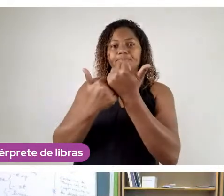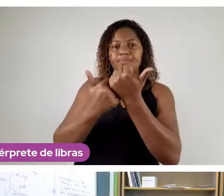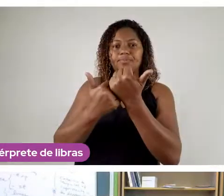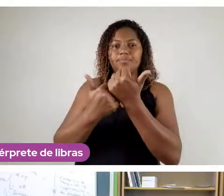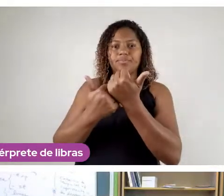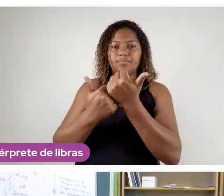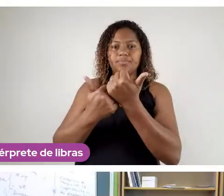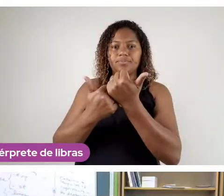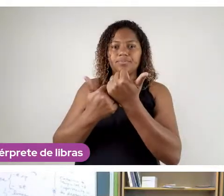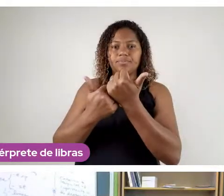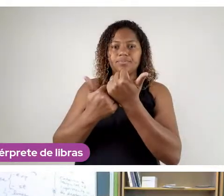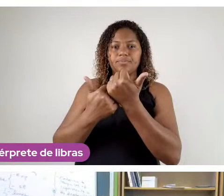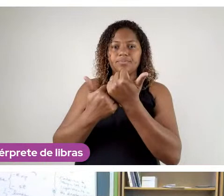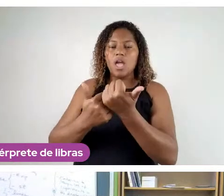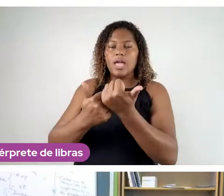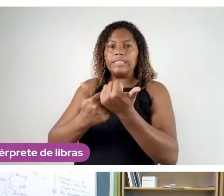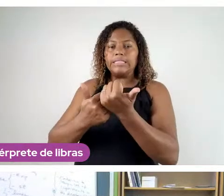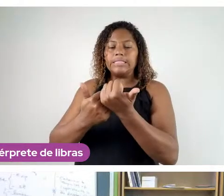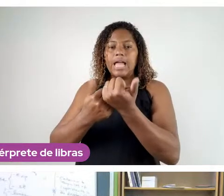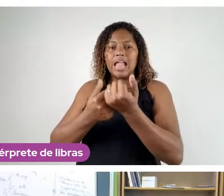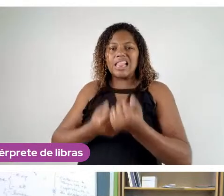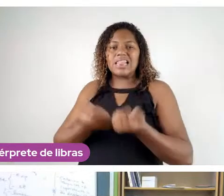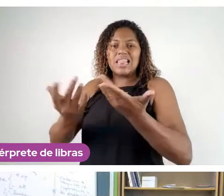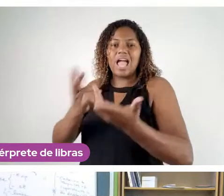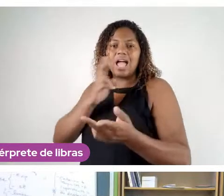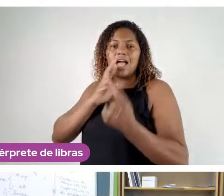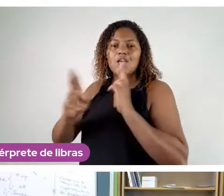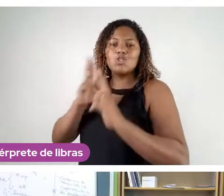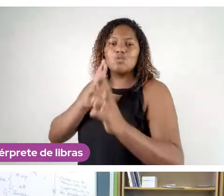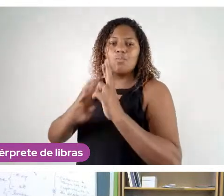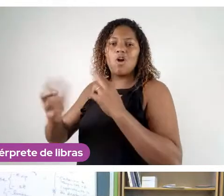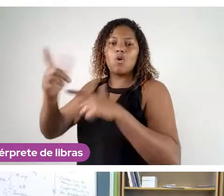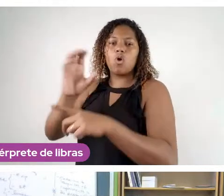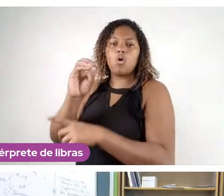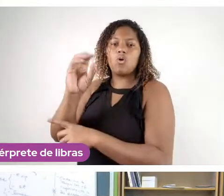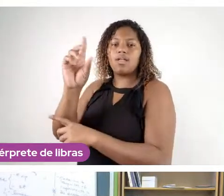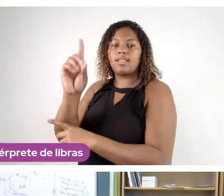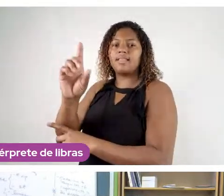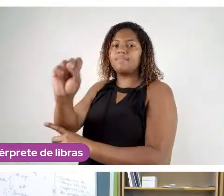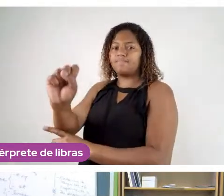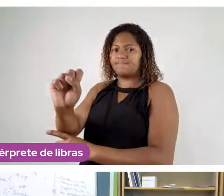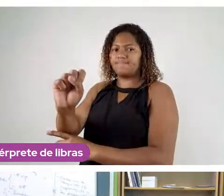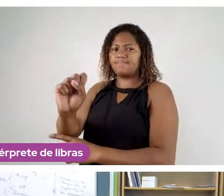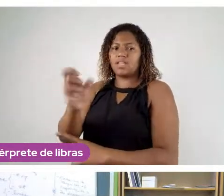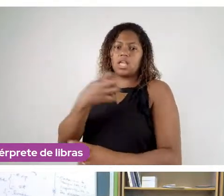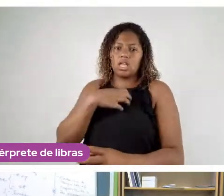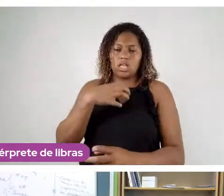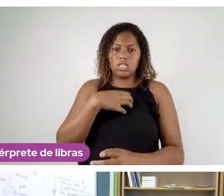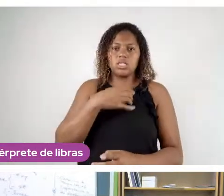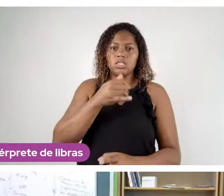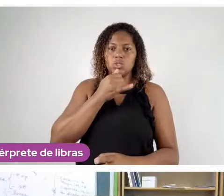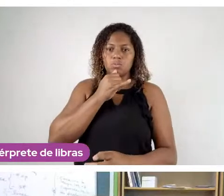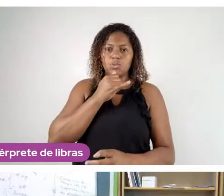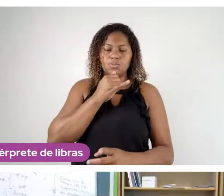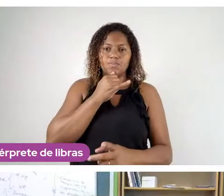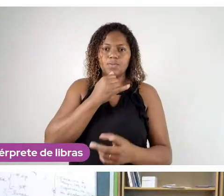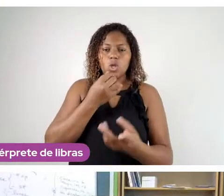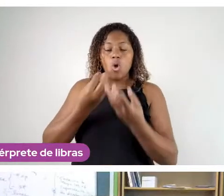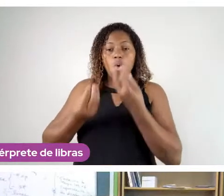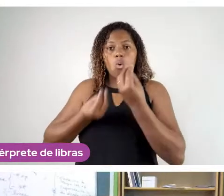em respostas de vários outros ODS. Por exemplo, de que forma o que a gente apresenta